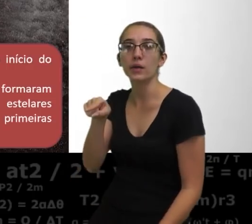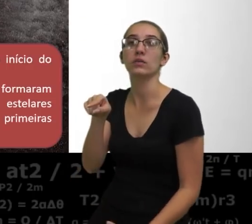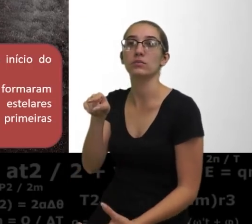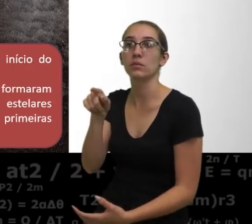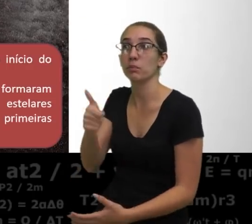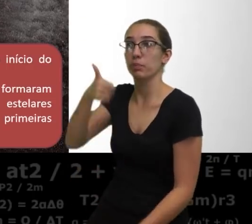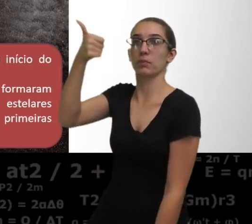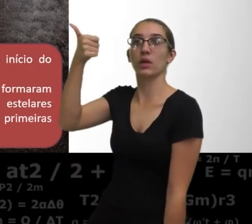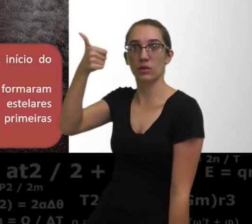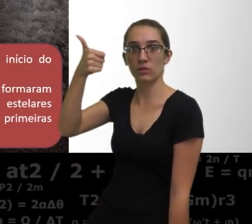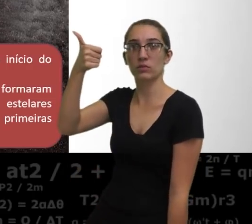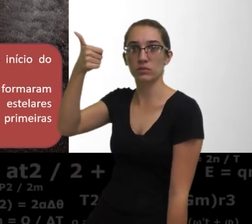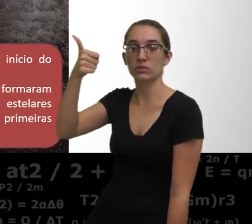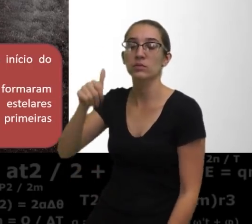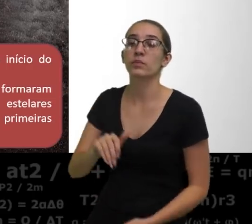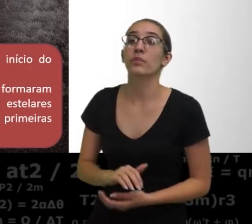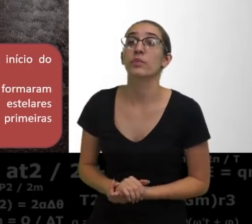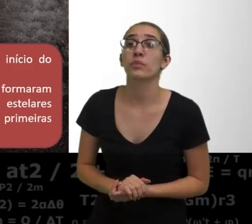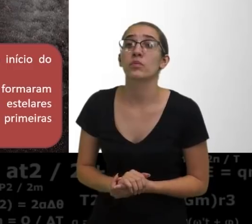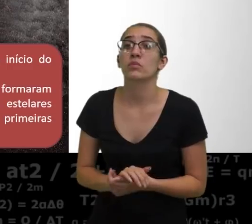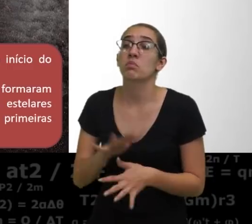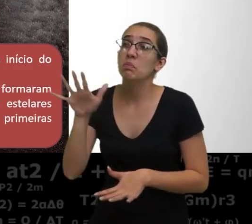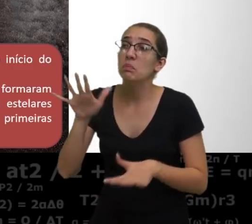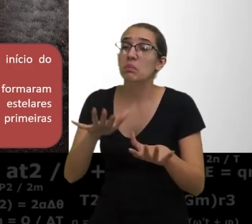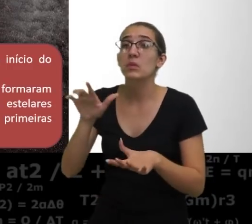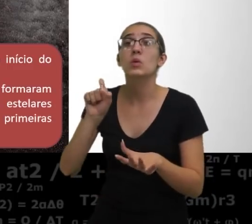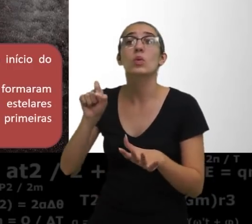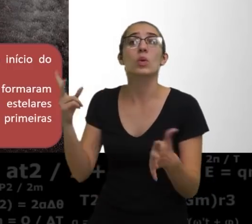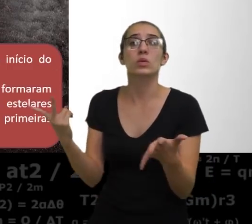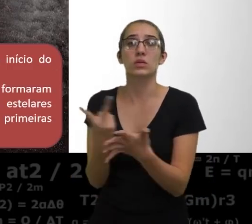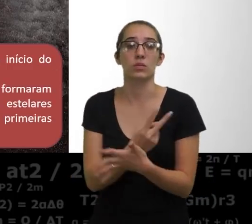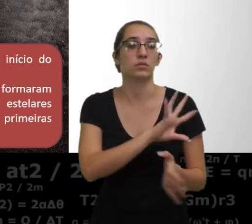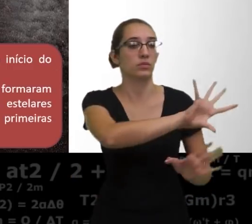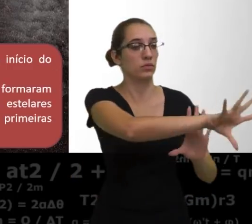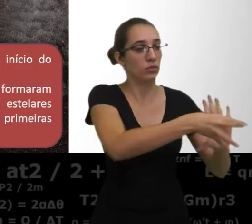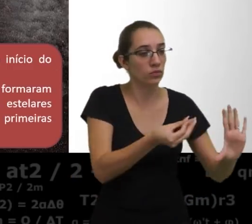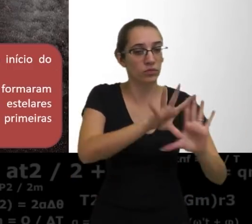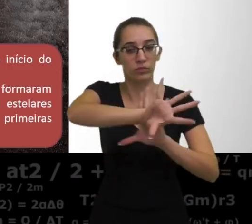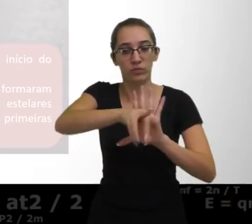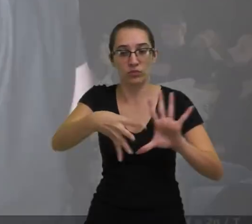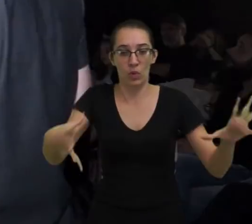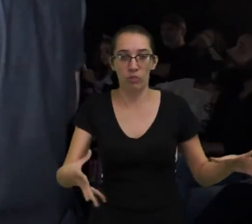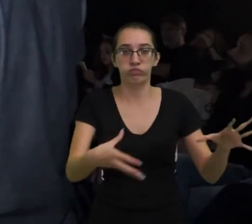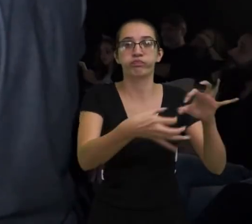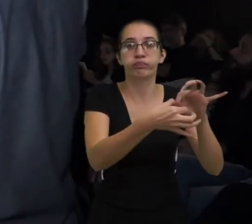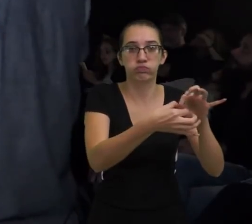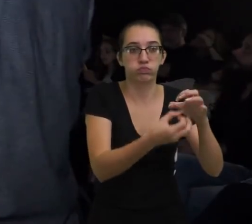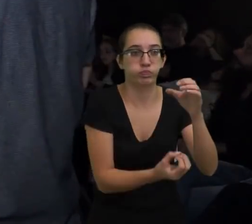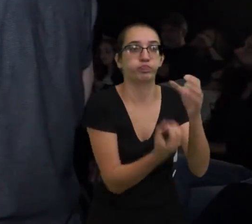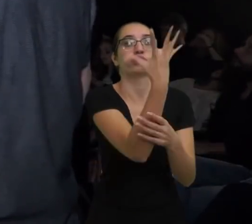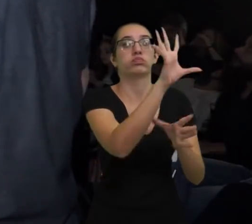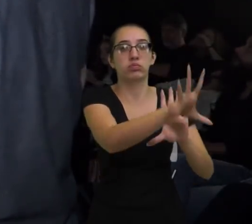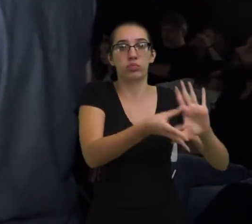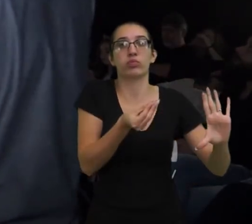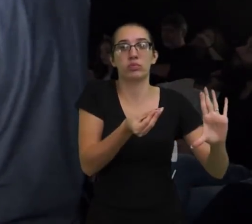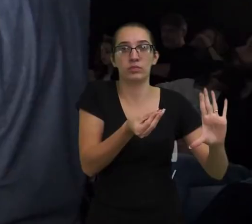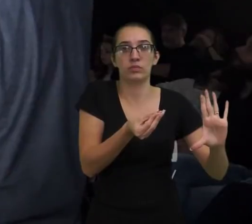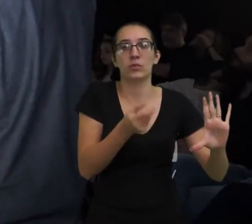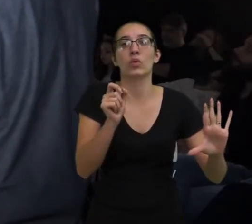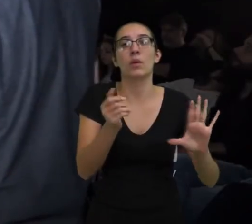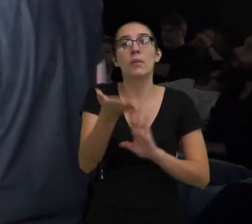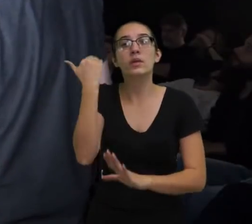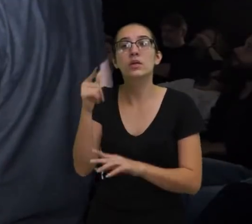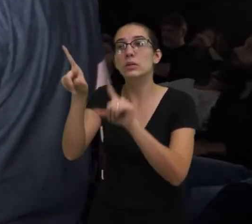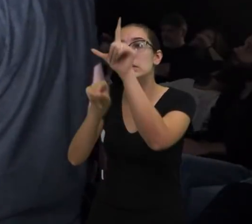da fusão de buracos negros estelares originários das primeiras estrelas que se formaram. Tá? Então,